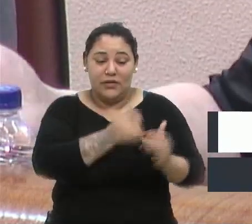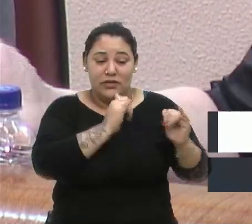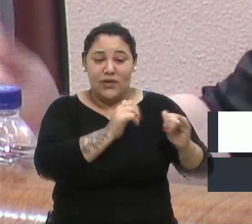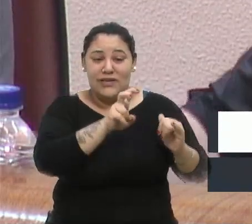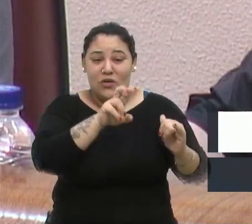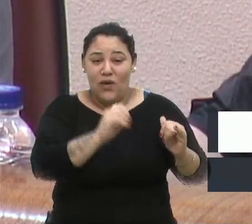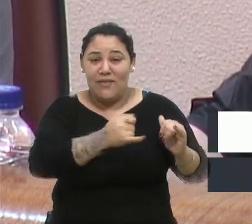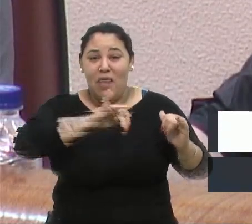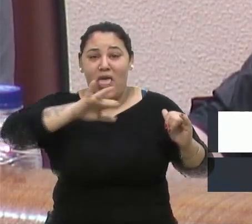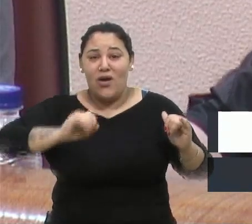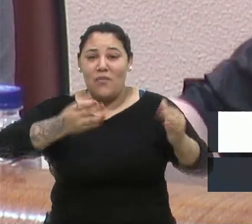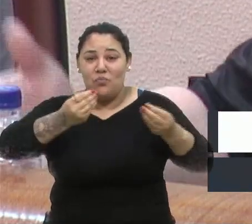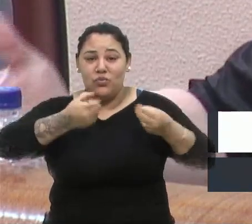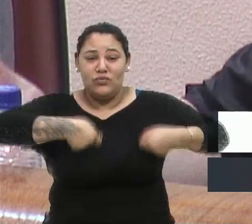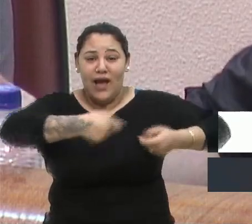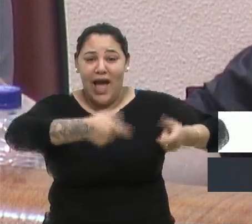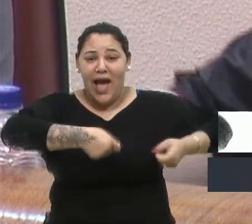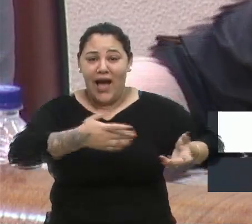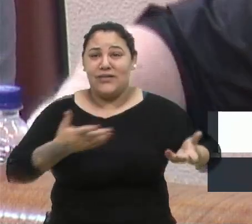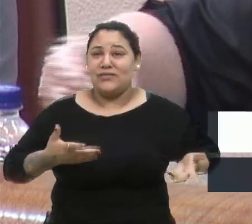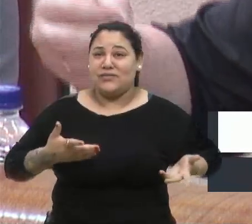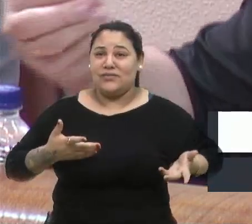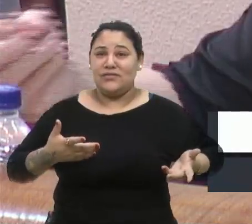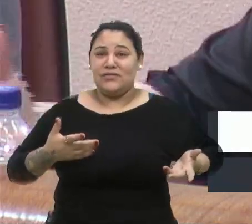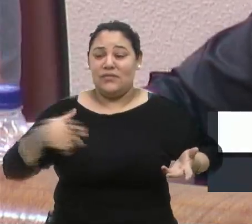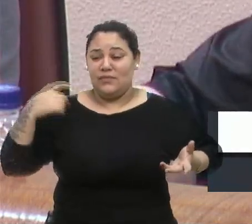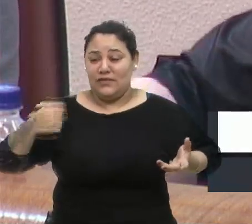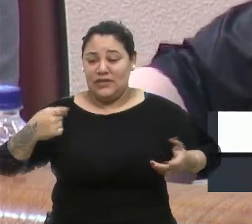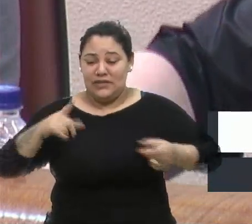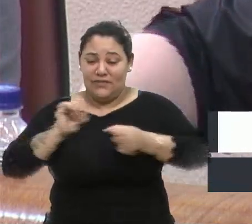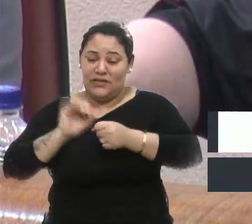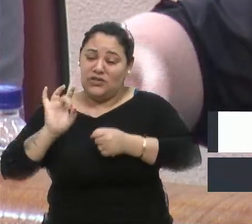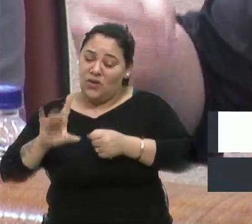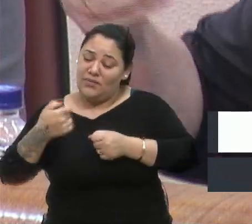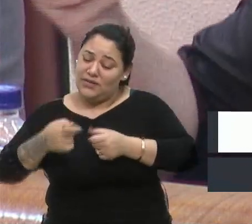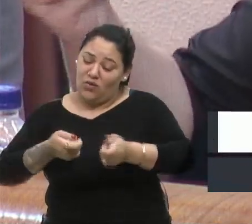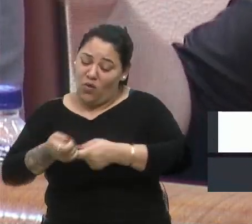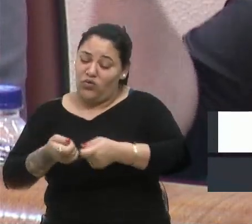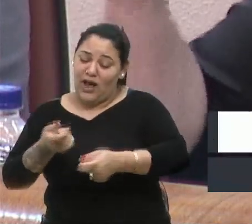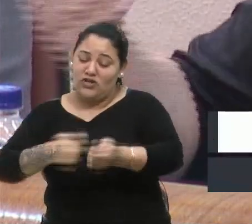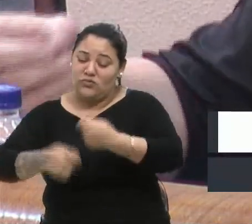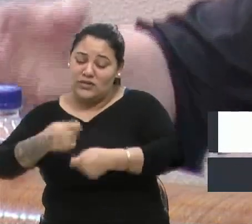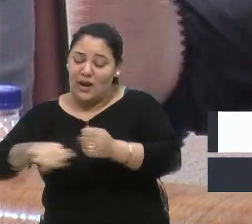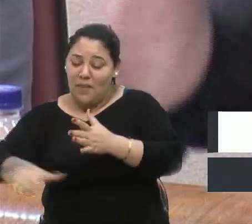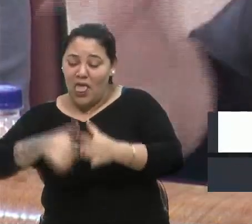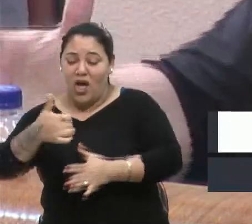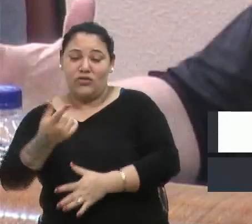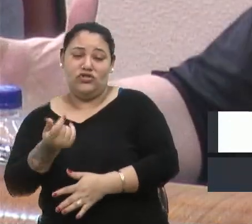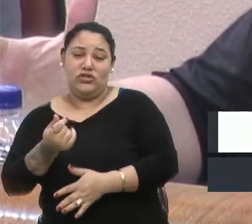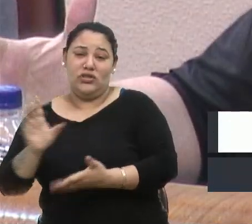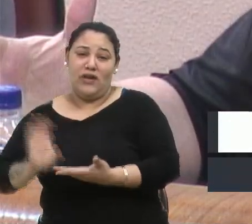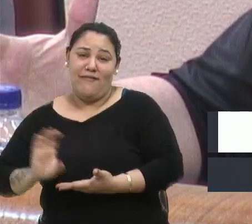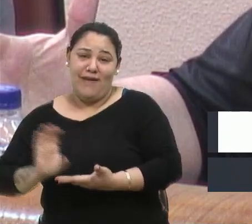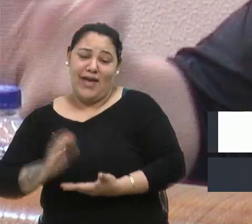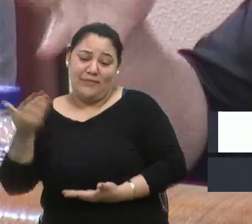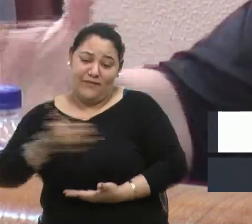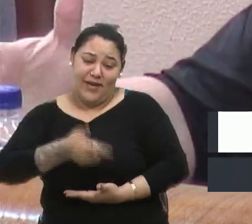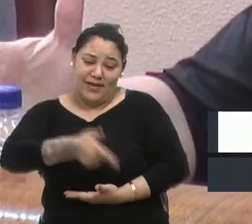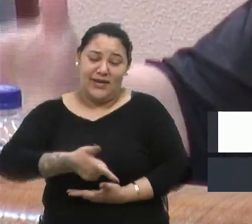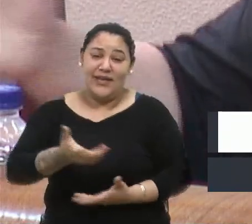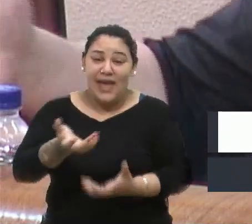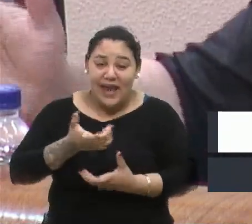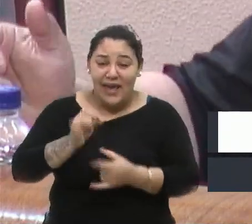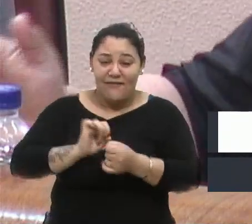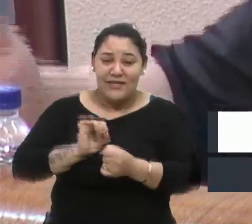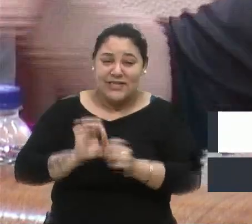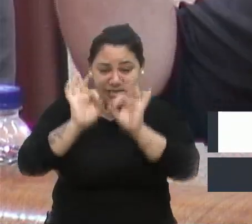muito dinheiro. Então dá para fazer, só que tem que gerenciar melhor, tem que trabalhar assim, ó, querer fazer